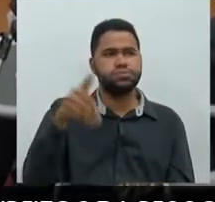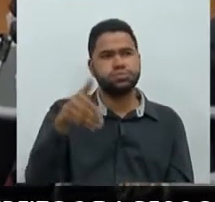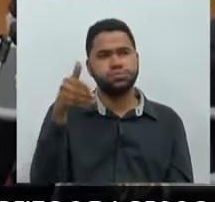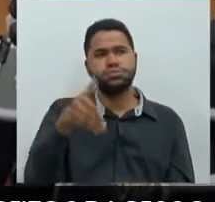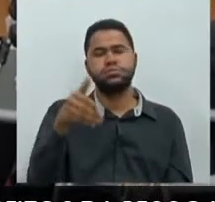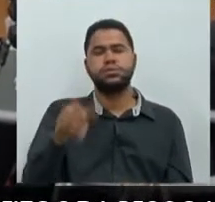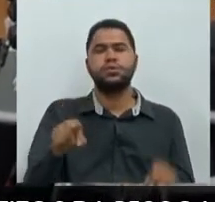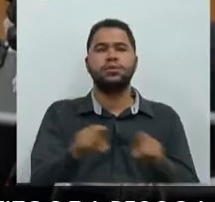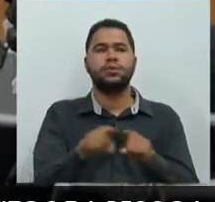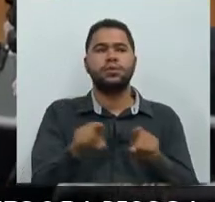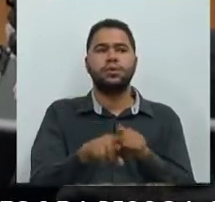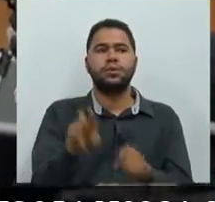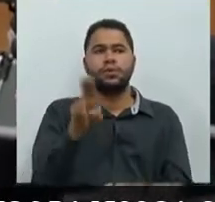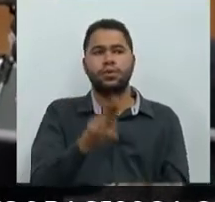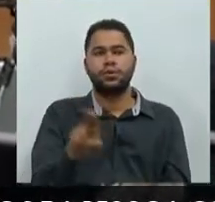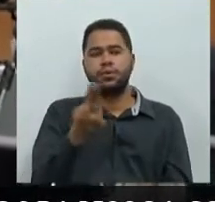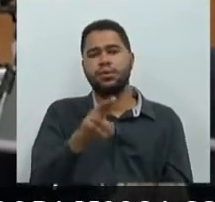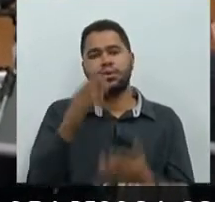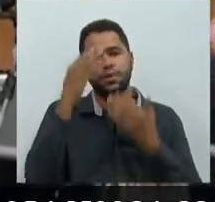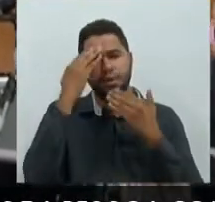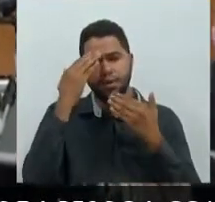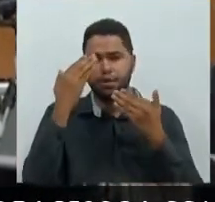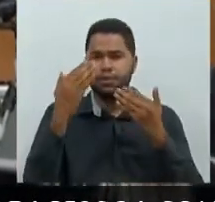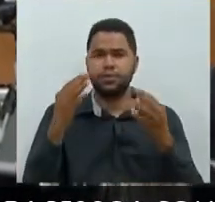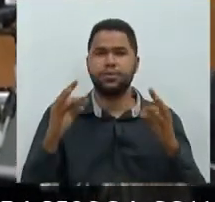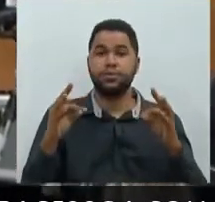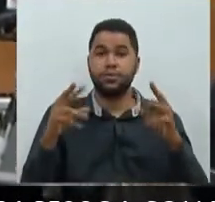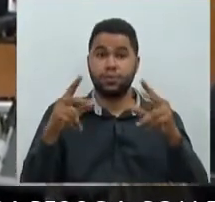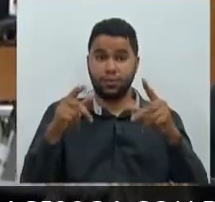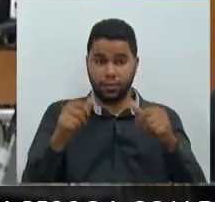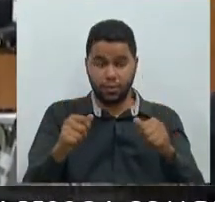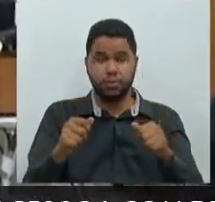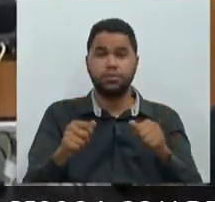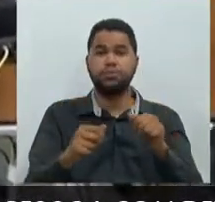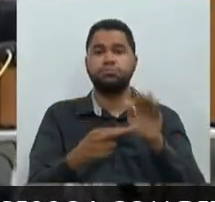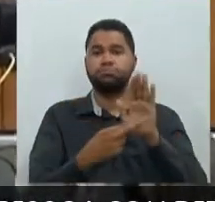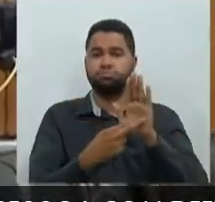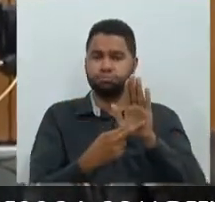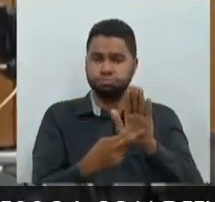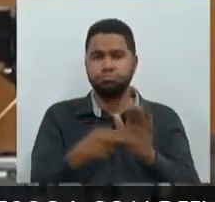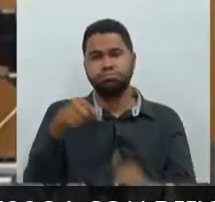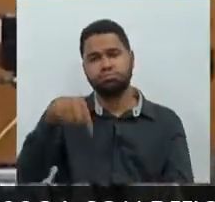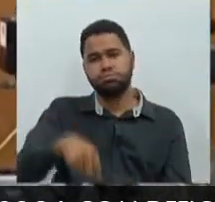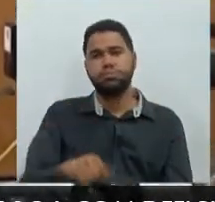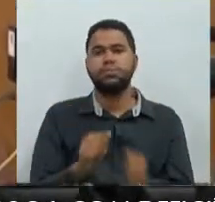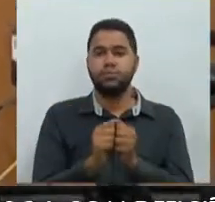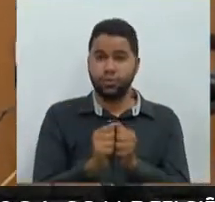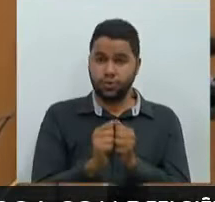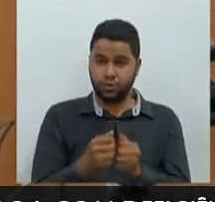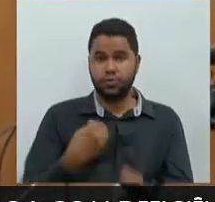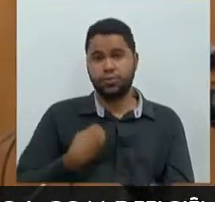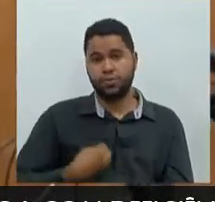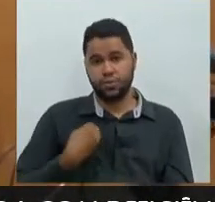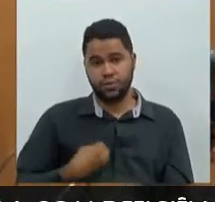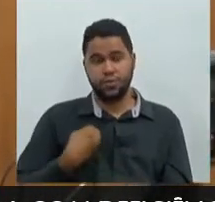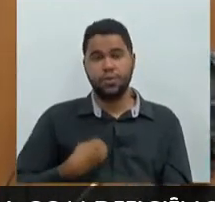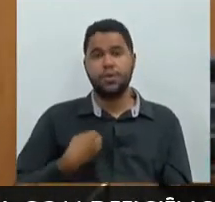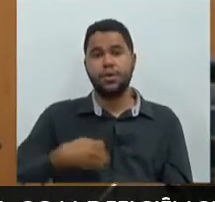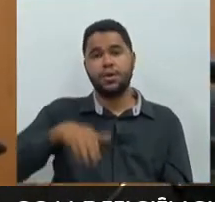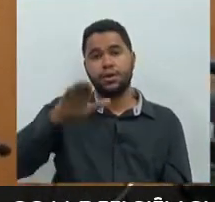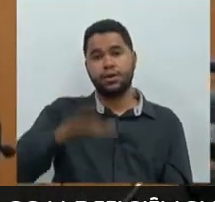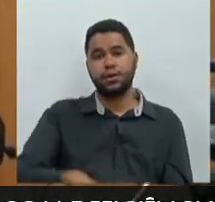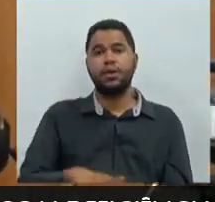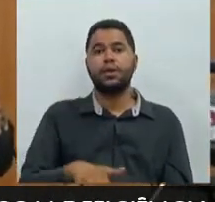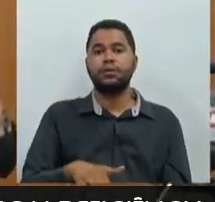fizeram também uso da palavra. Quero agradecer aqui todos os representantes que estiveram aqui presentes nessa tarde, né,